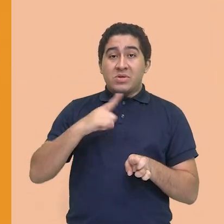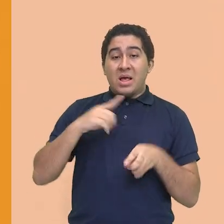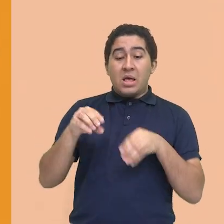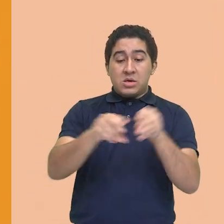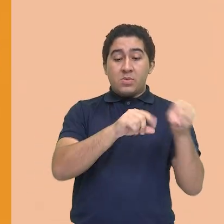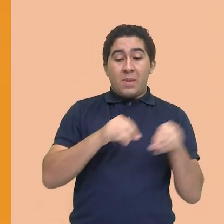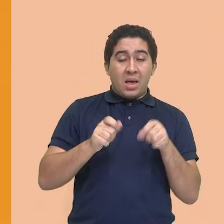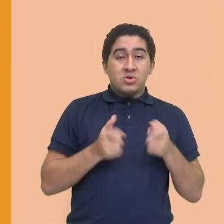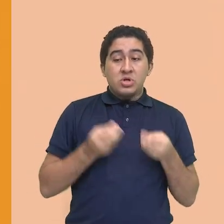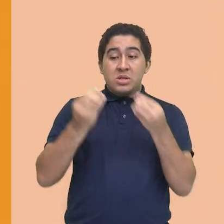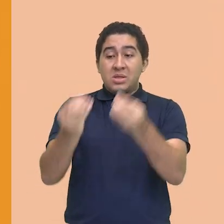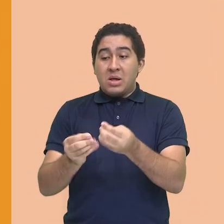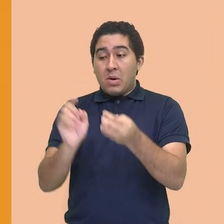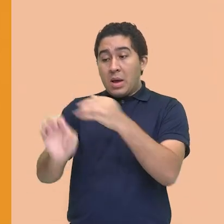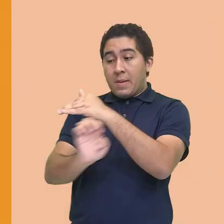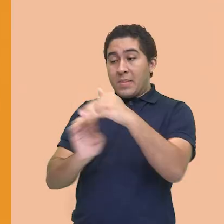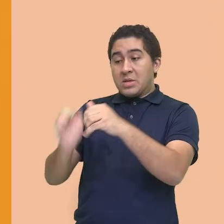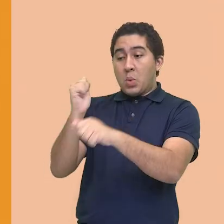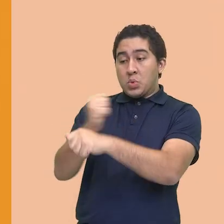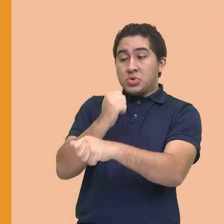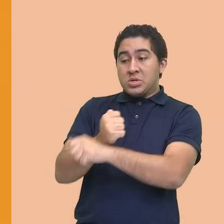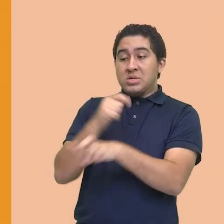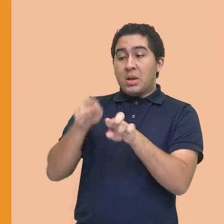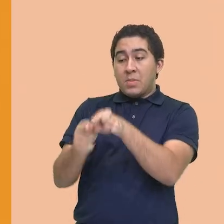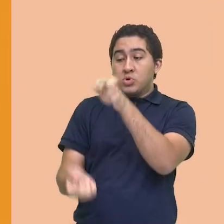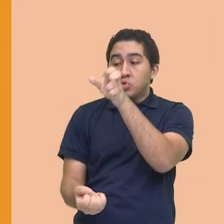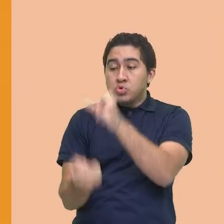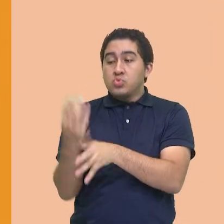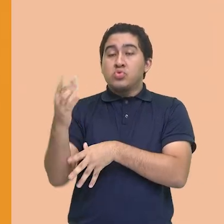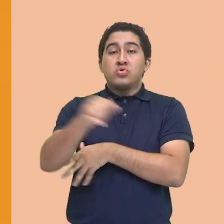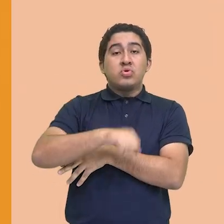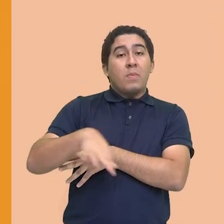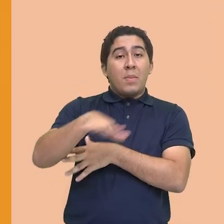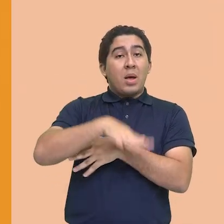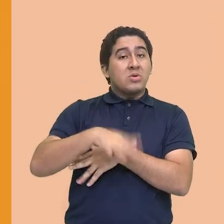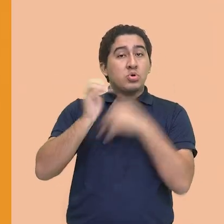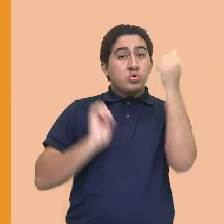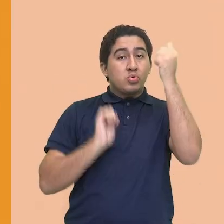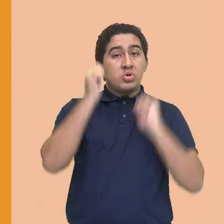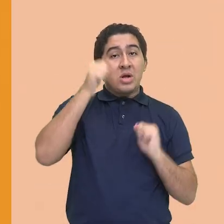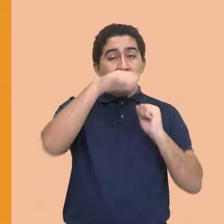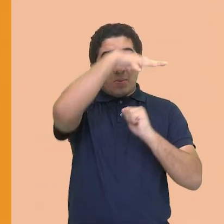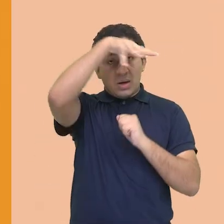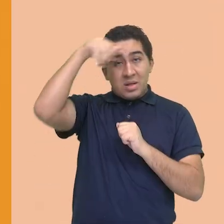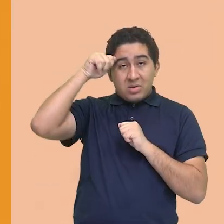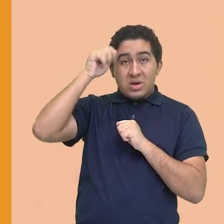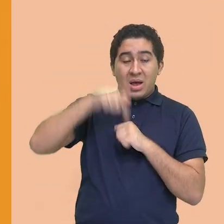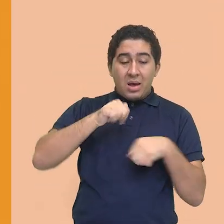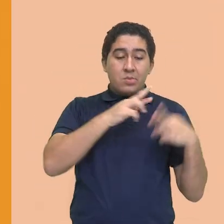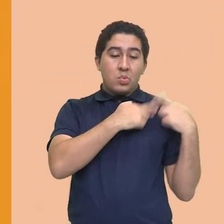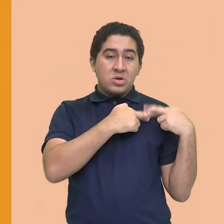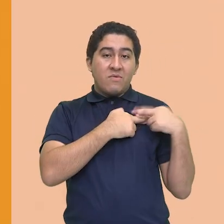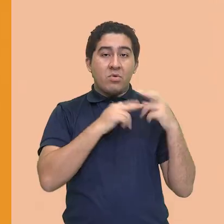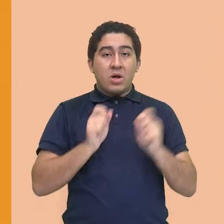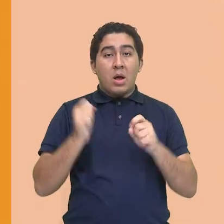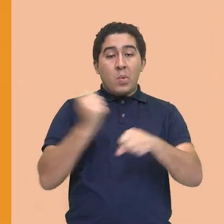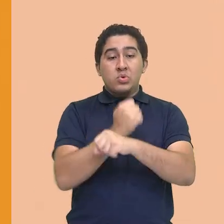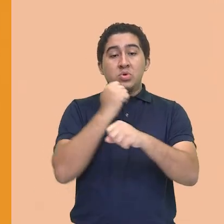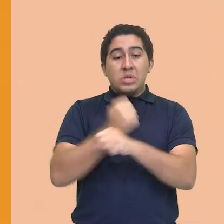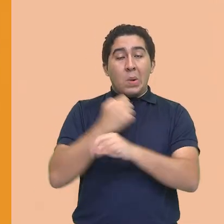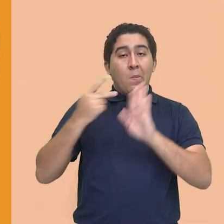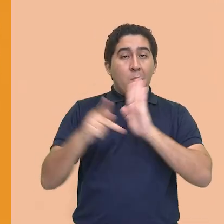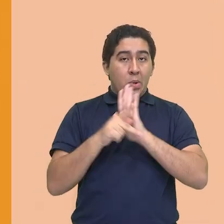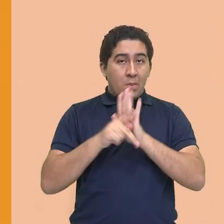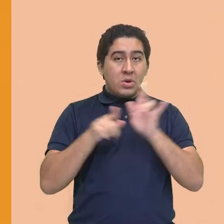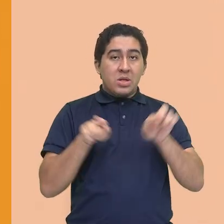que essas fábricas sejam construídas e formassem o polo industrial de Manaus, responsável por grande parte ali da construção